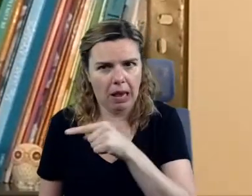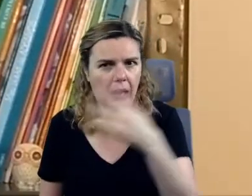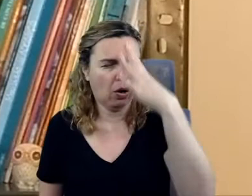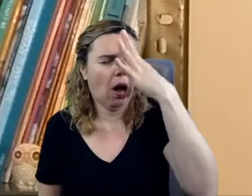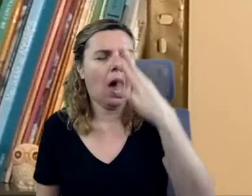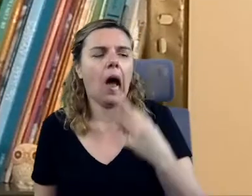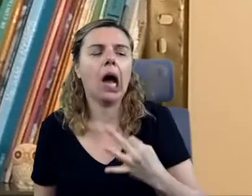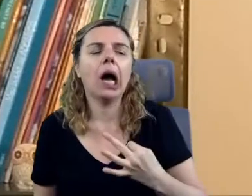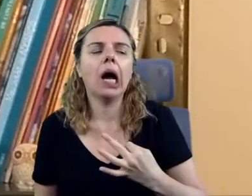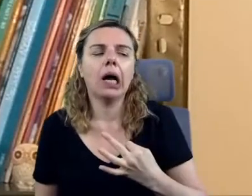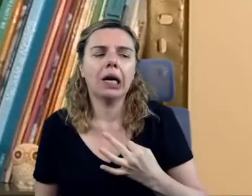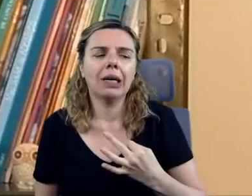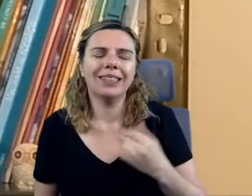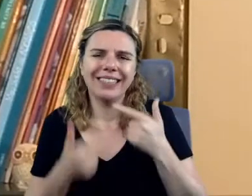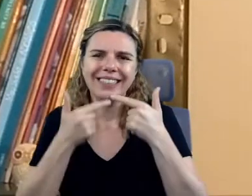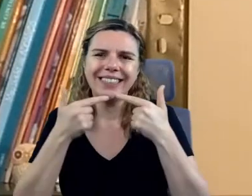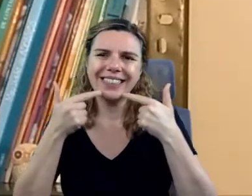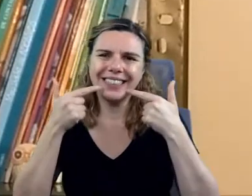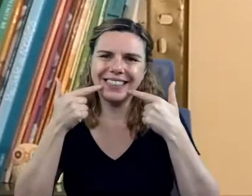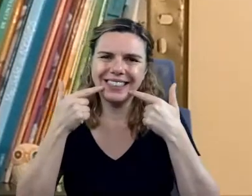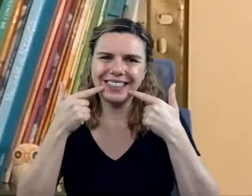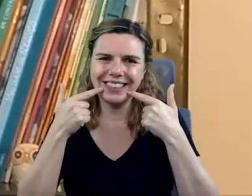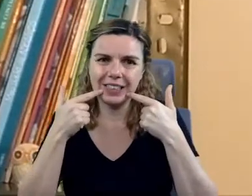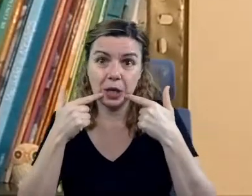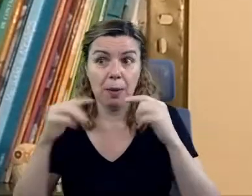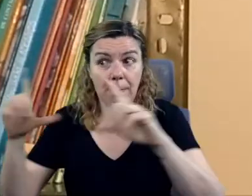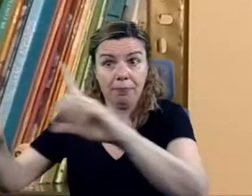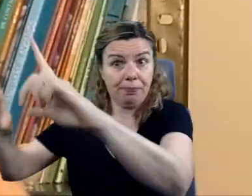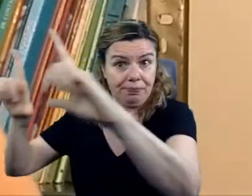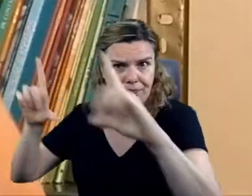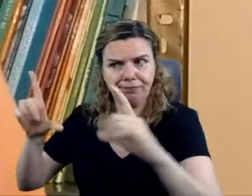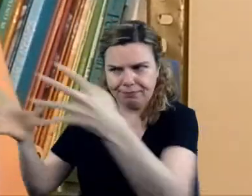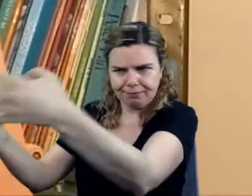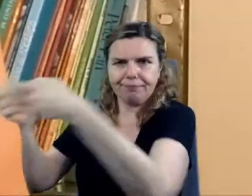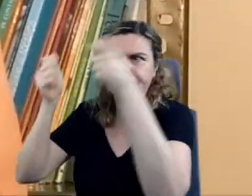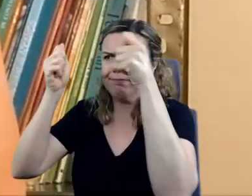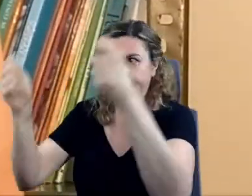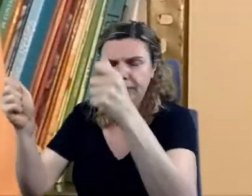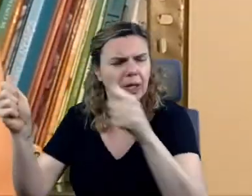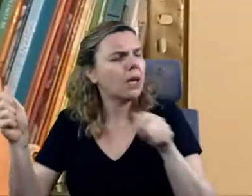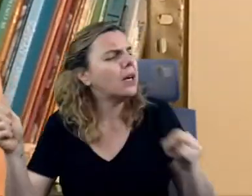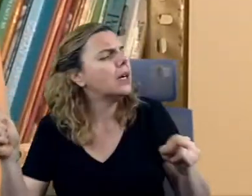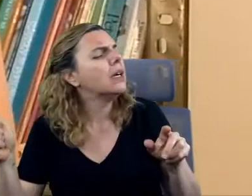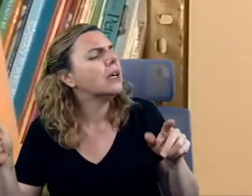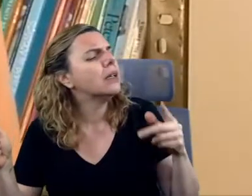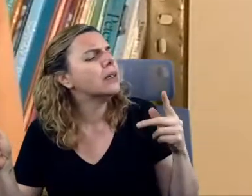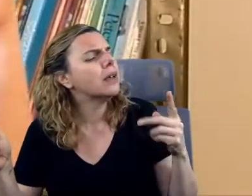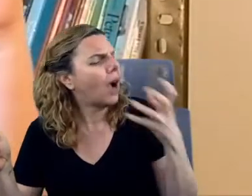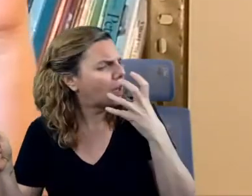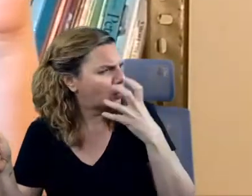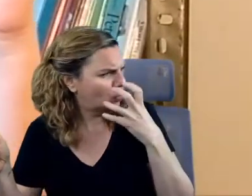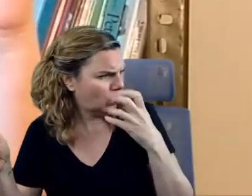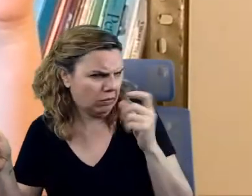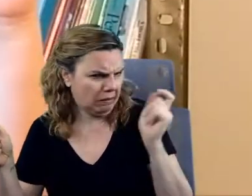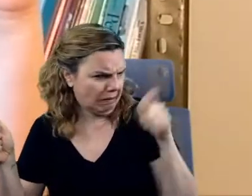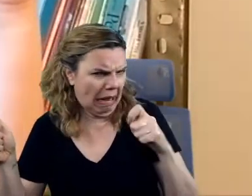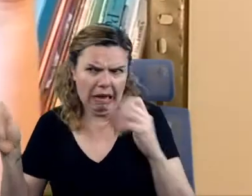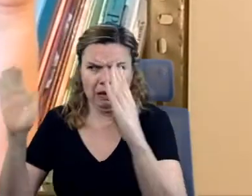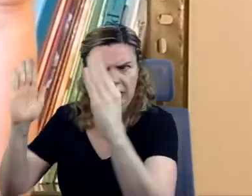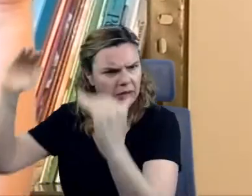Gabriel compreendeu. Sorrindo, apanhou uma tela e perguntou: será que Pinto caberá